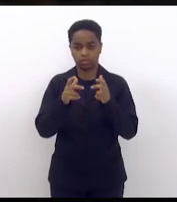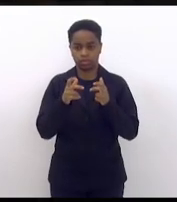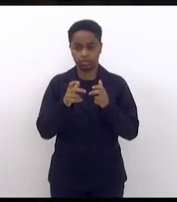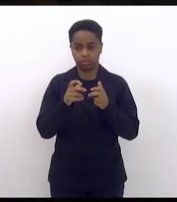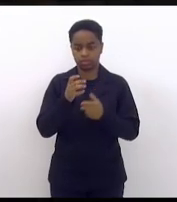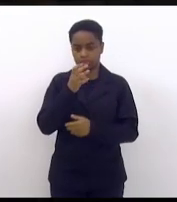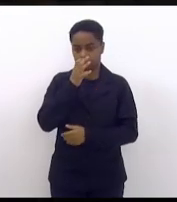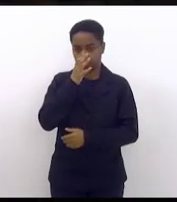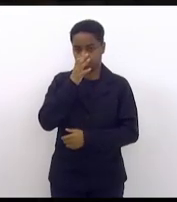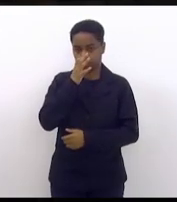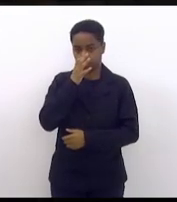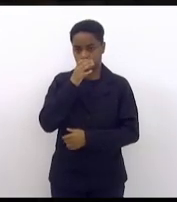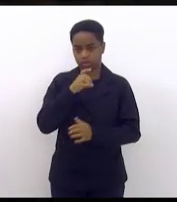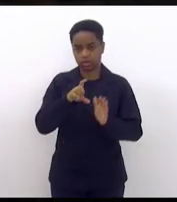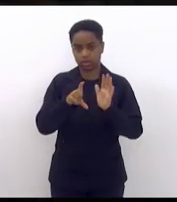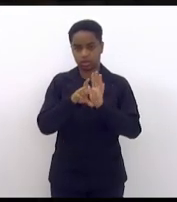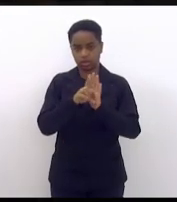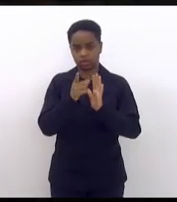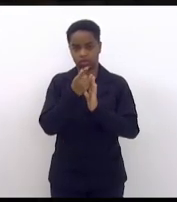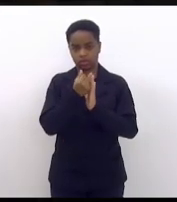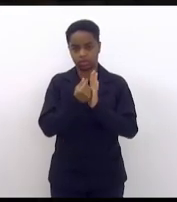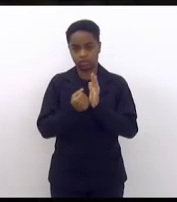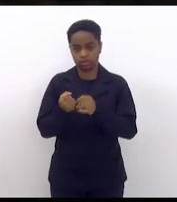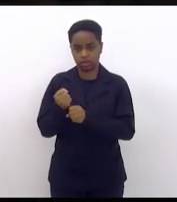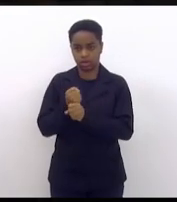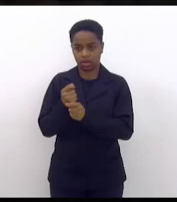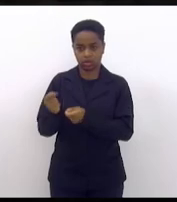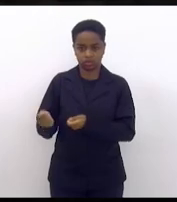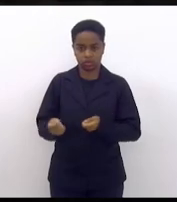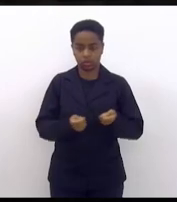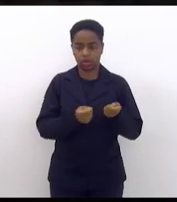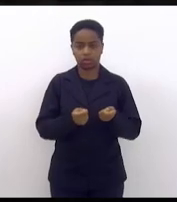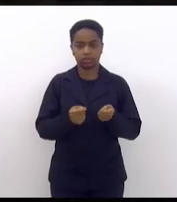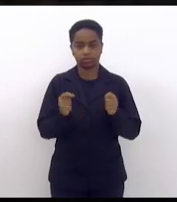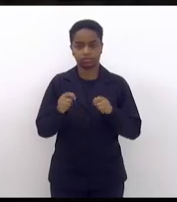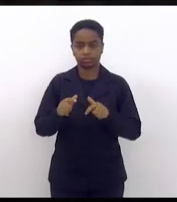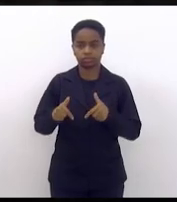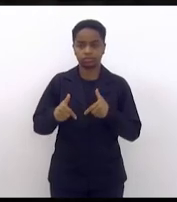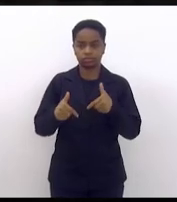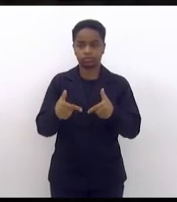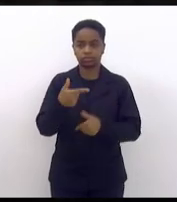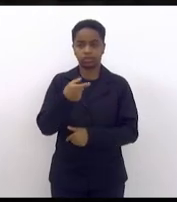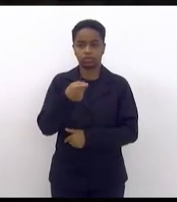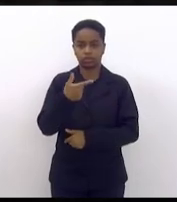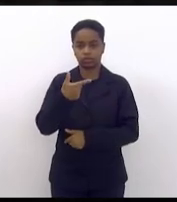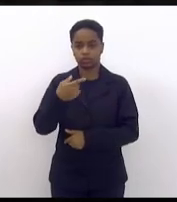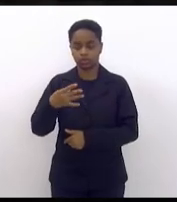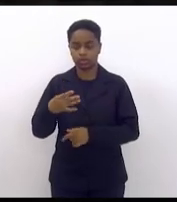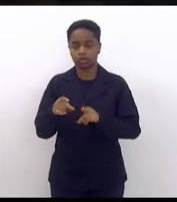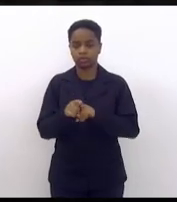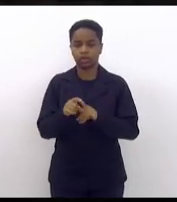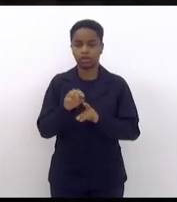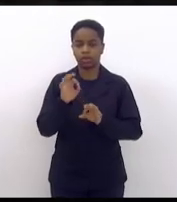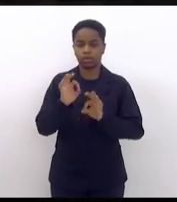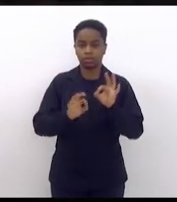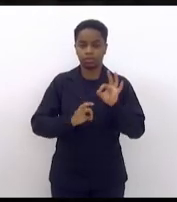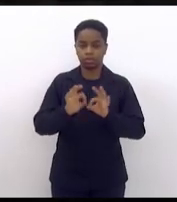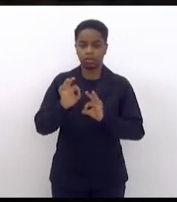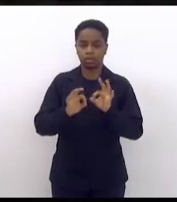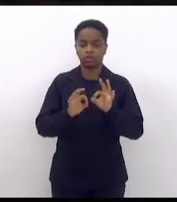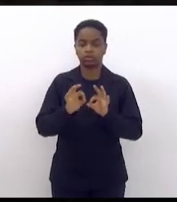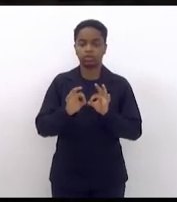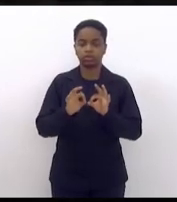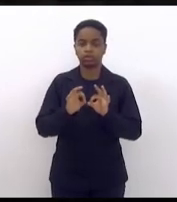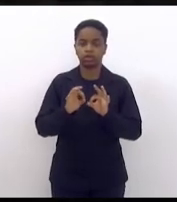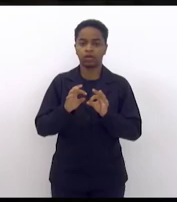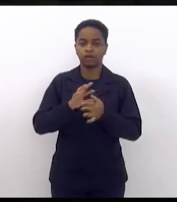da Lei Orçamentária Anual para o exercício de 2024, como também do Plano Plurianual para o quadriênio de